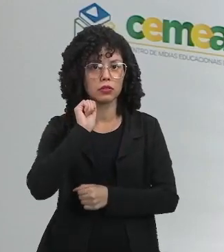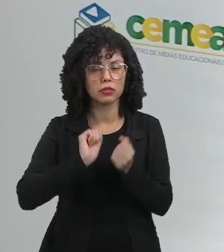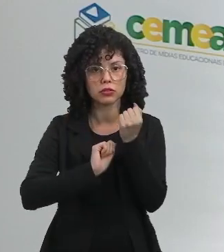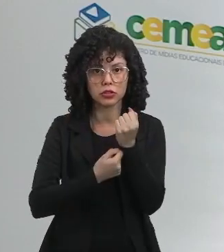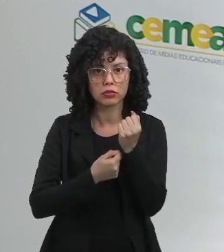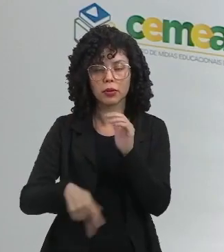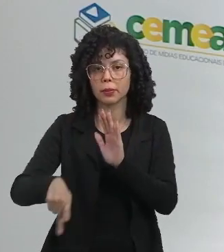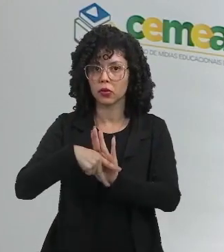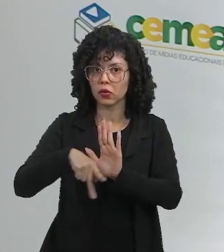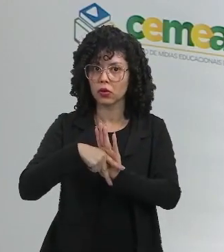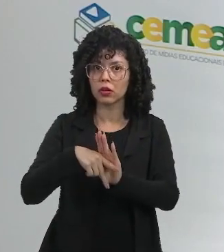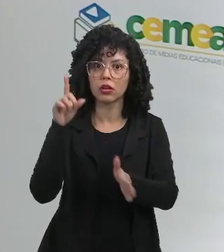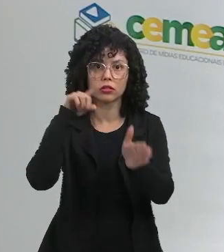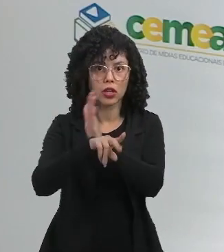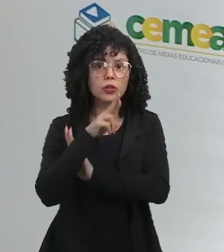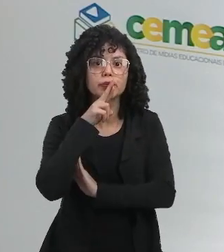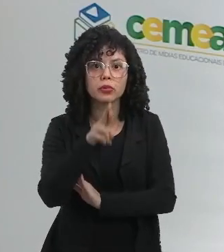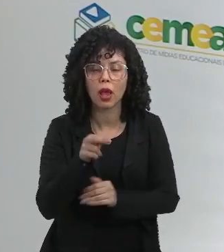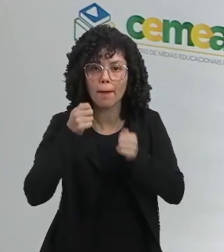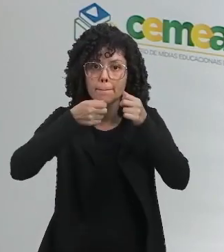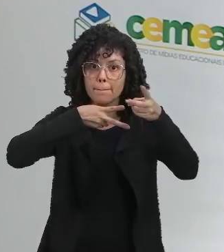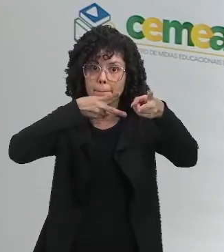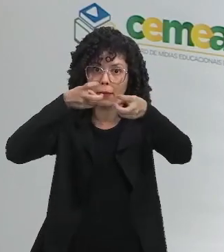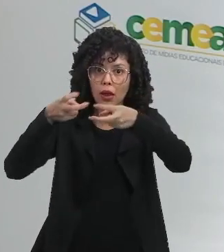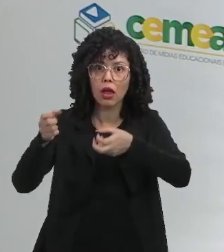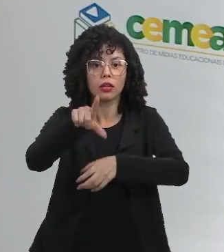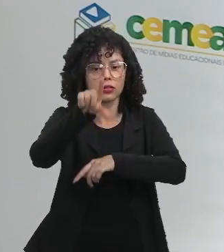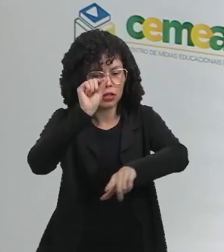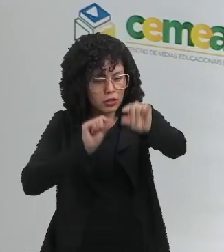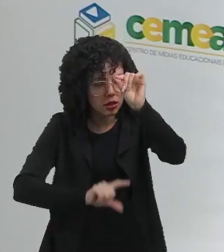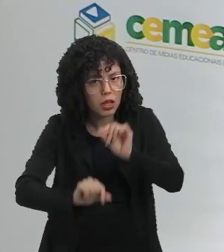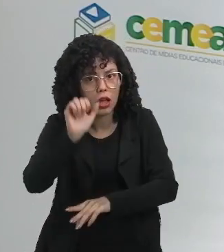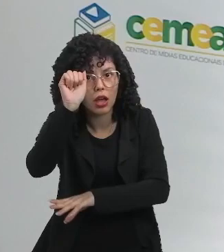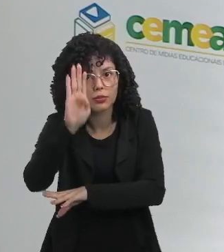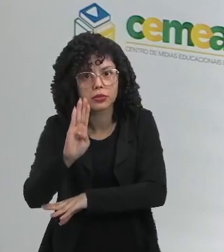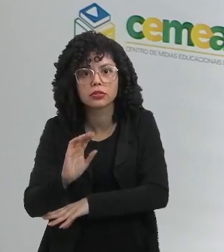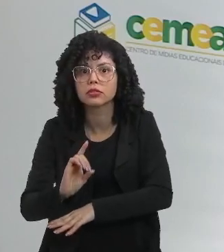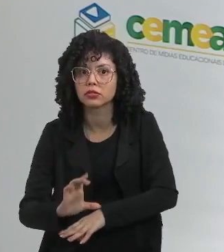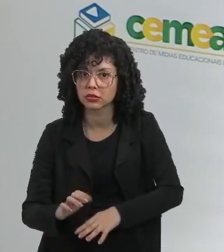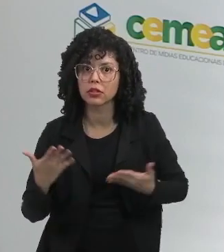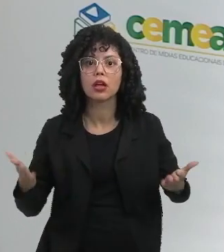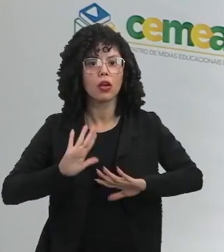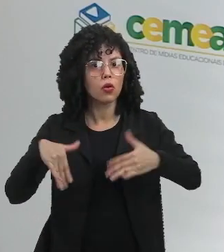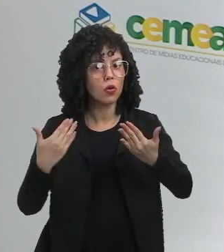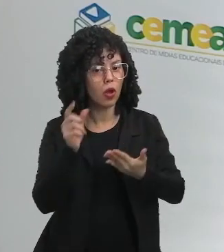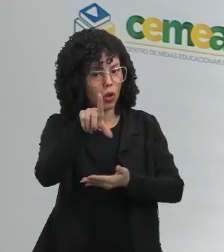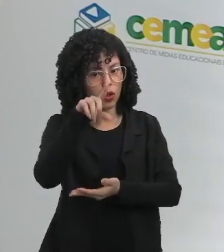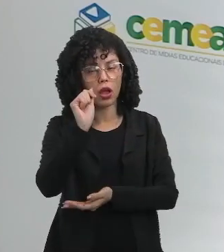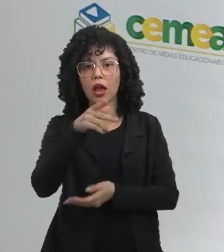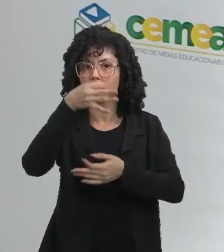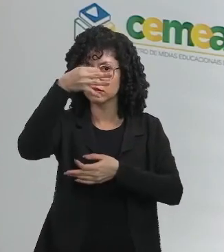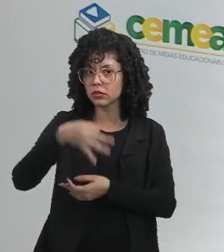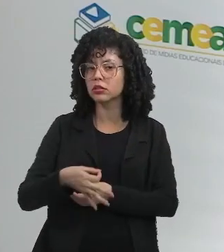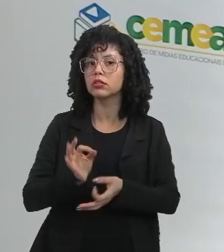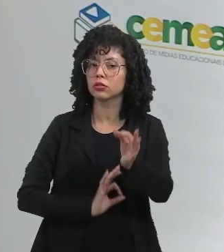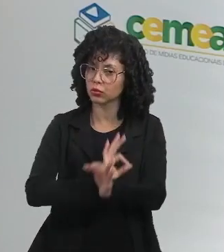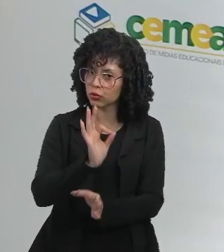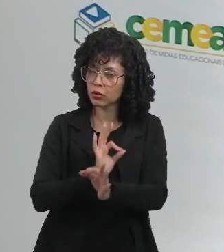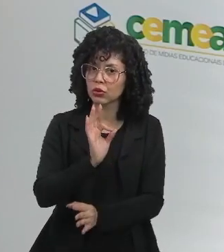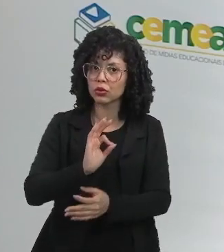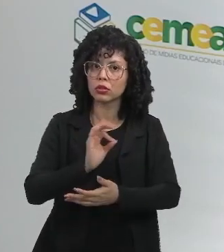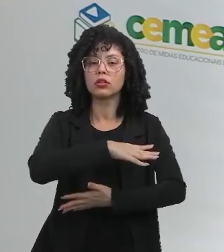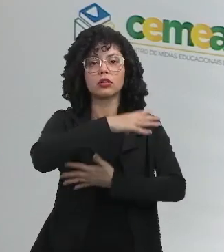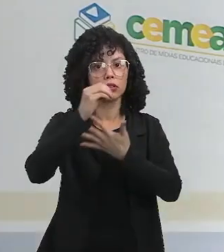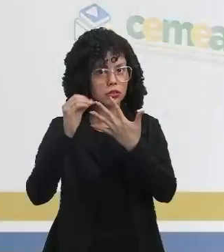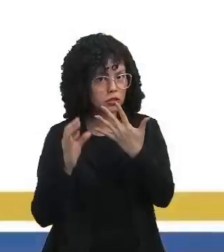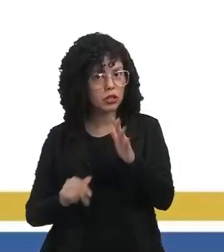então a resposta da questão Então observa as alternativas e veja qual delas que vão tratar aí das cadeias